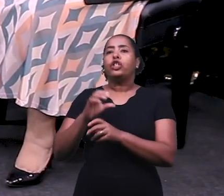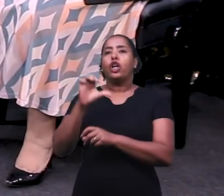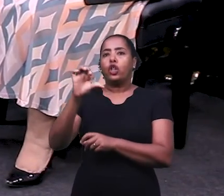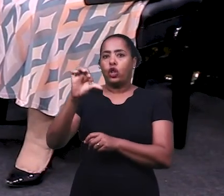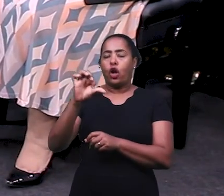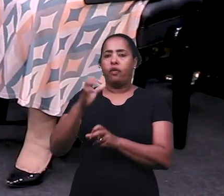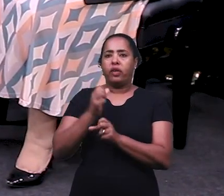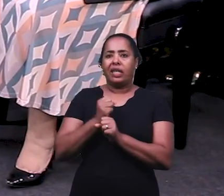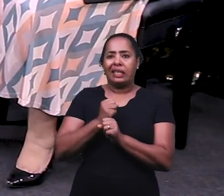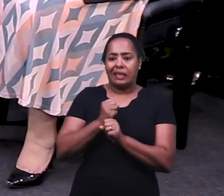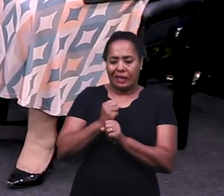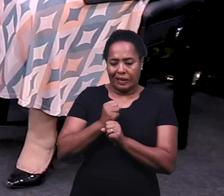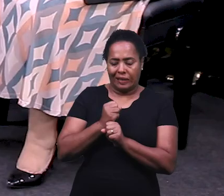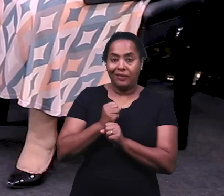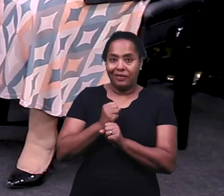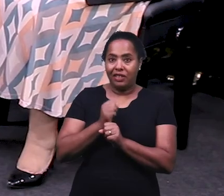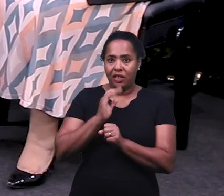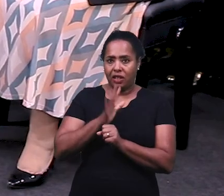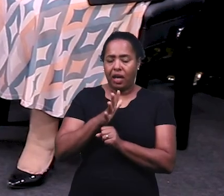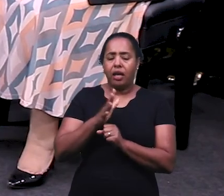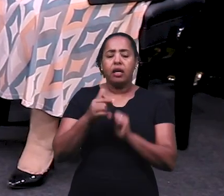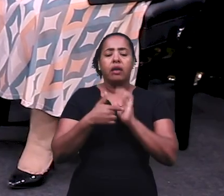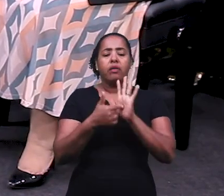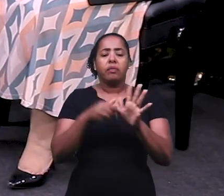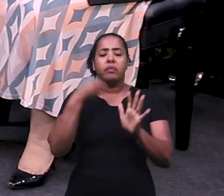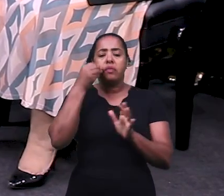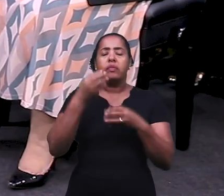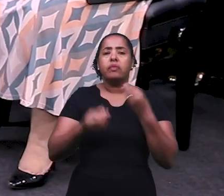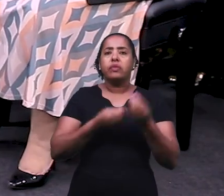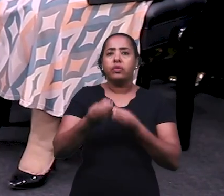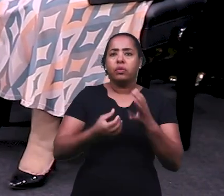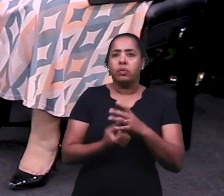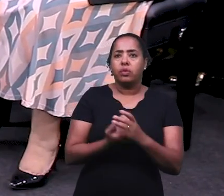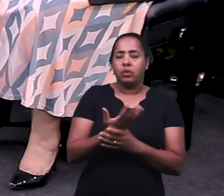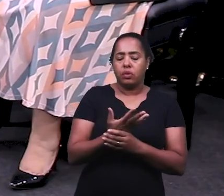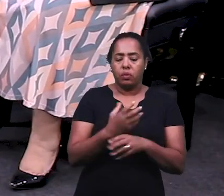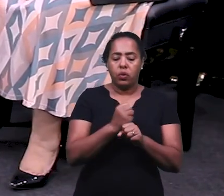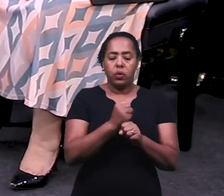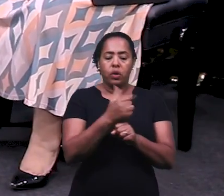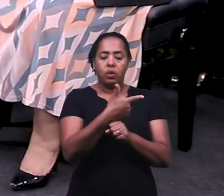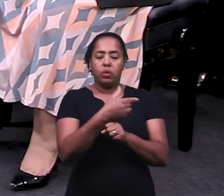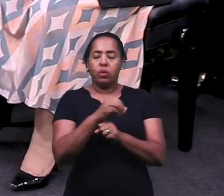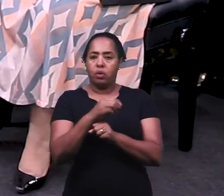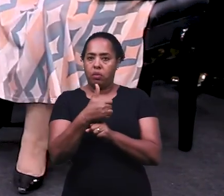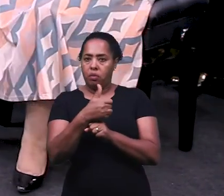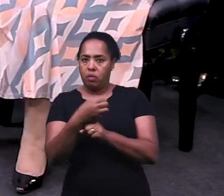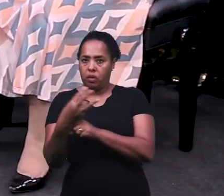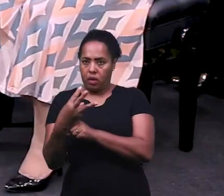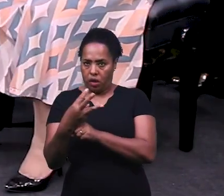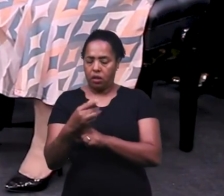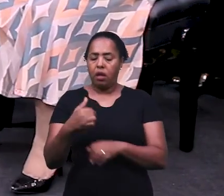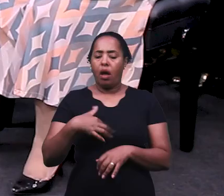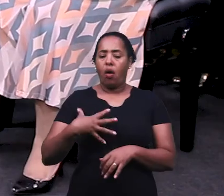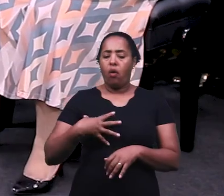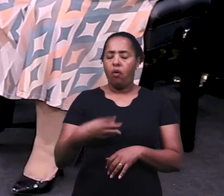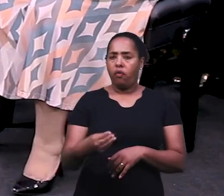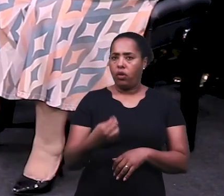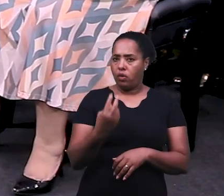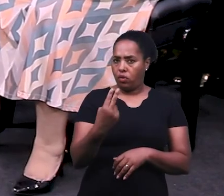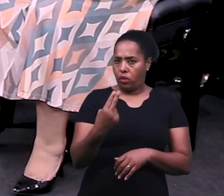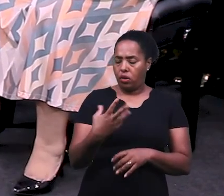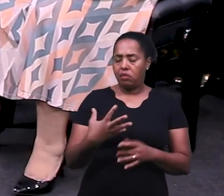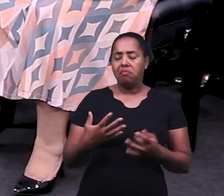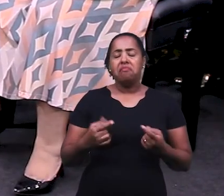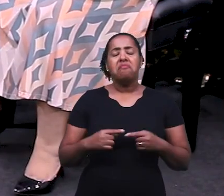esse mês a gente faz 9 anos o quarteto. São 9 anos e eu vou contar a experiência como foi. No ano de